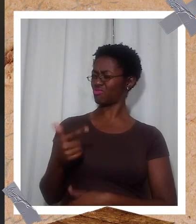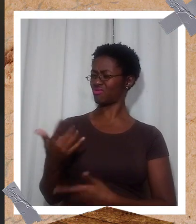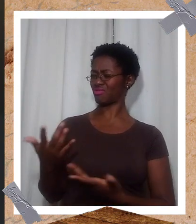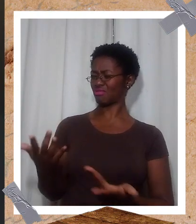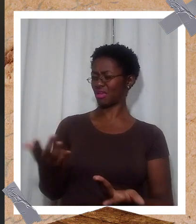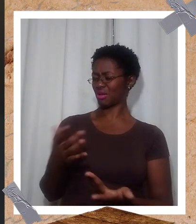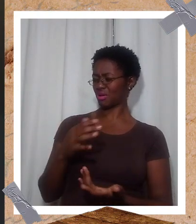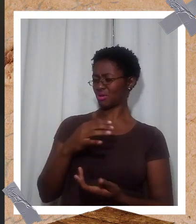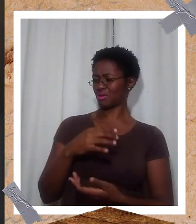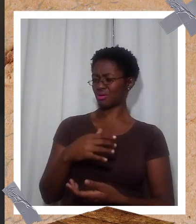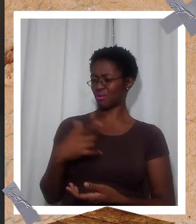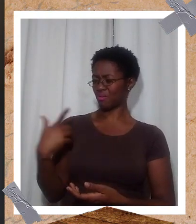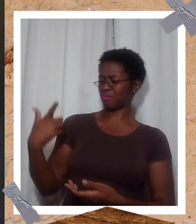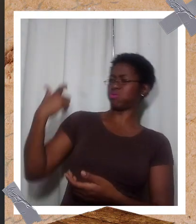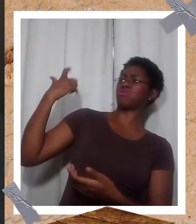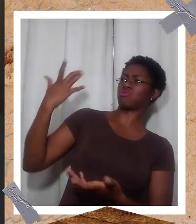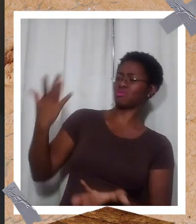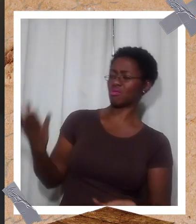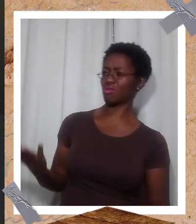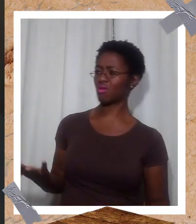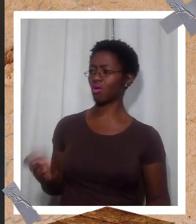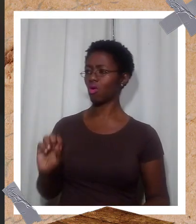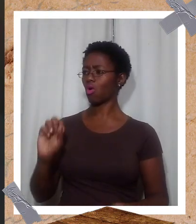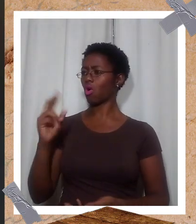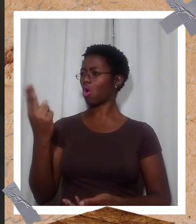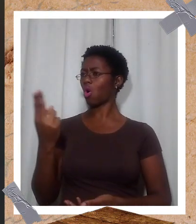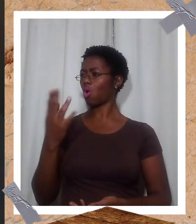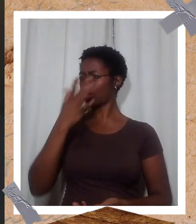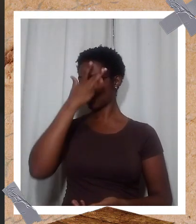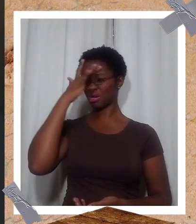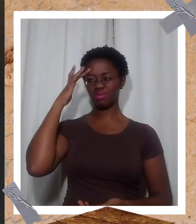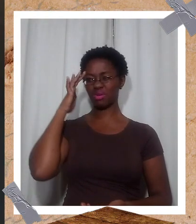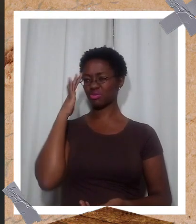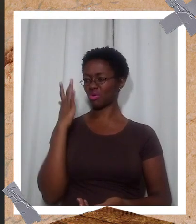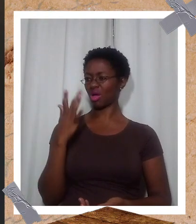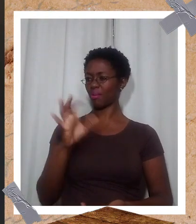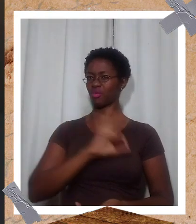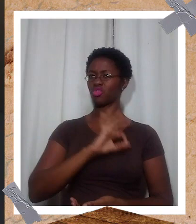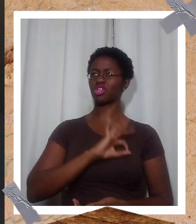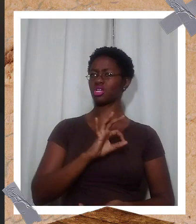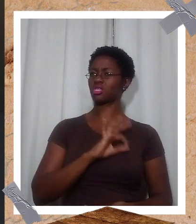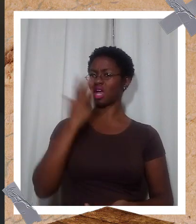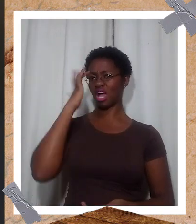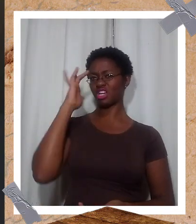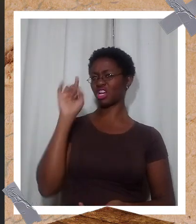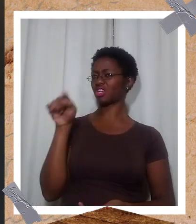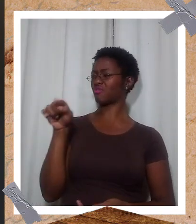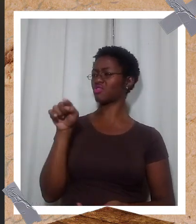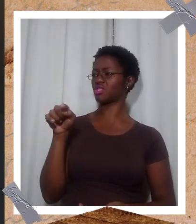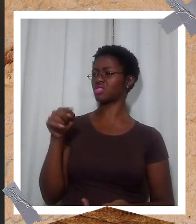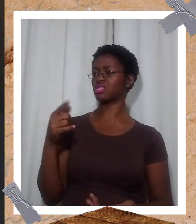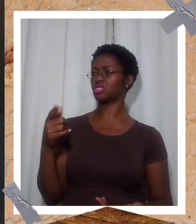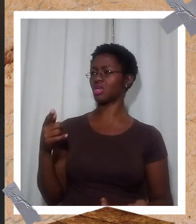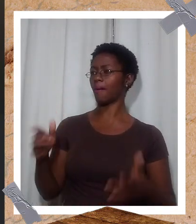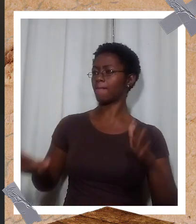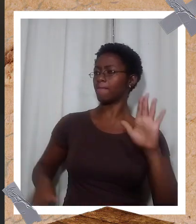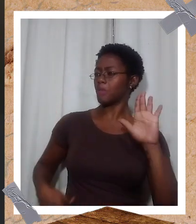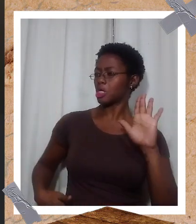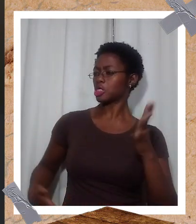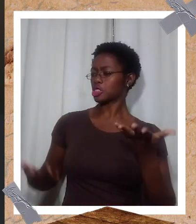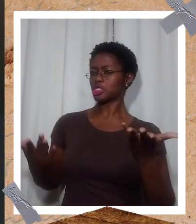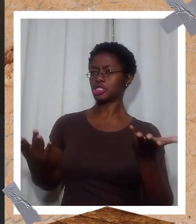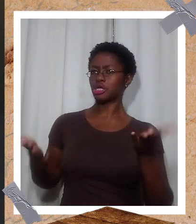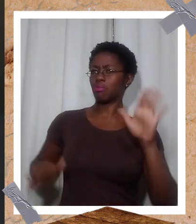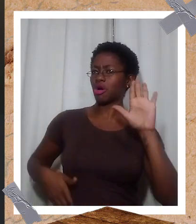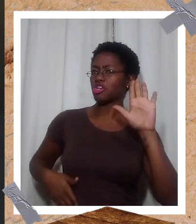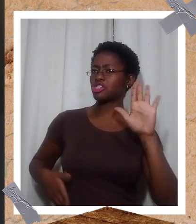ser alvejado ou ser confundido com uma mala, circulando com uma mala repleta de livros. E eu sempre